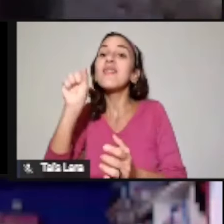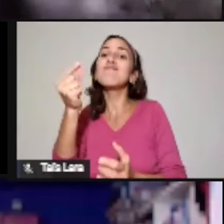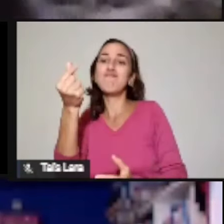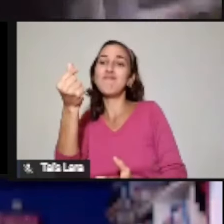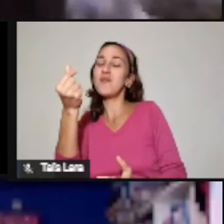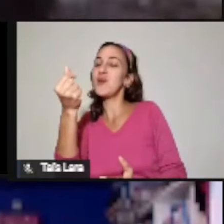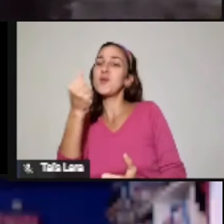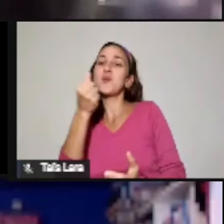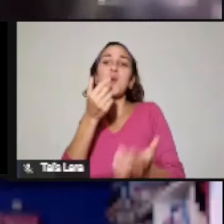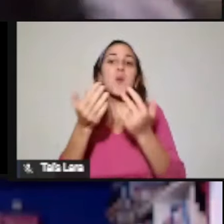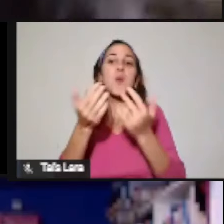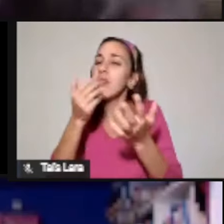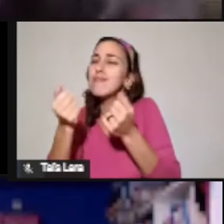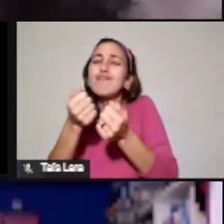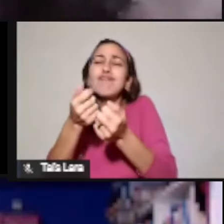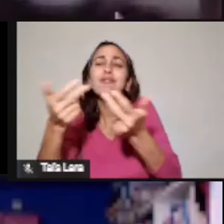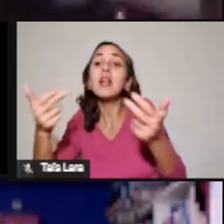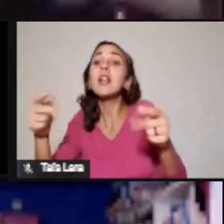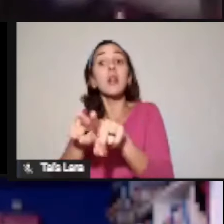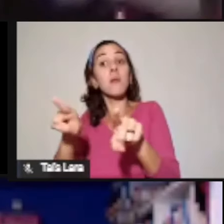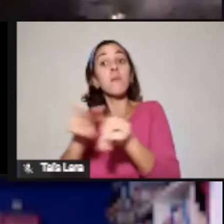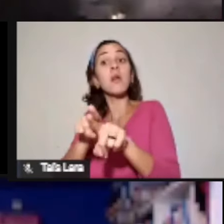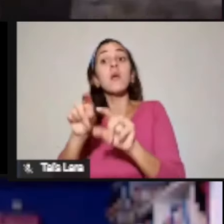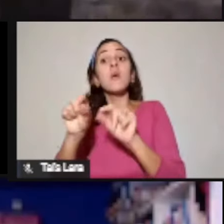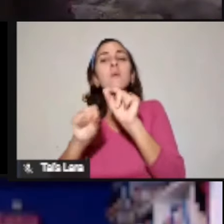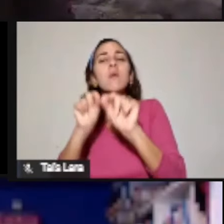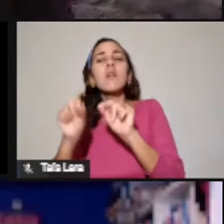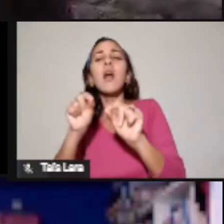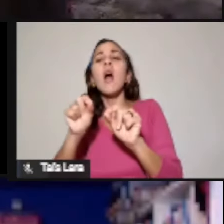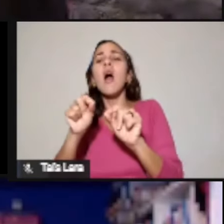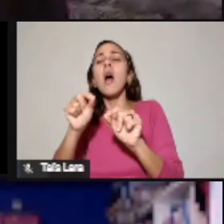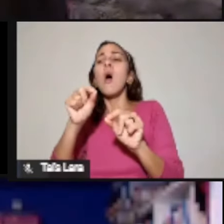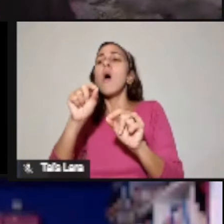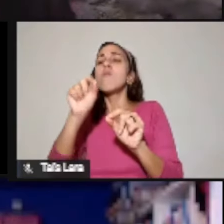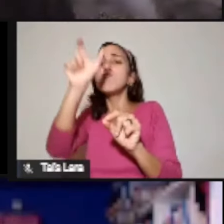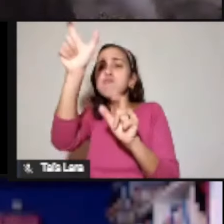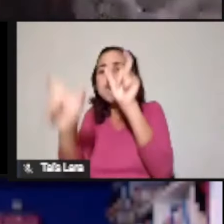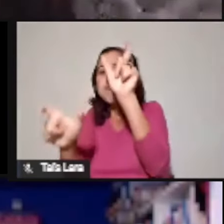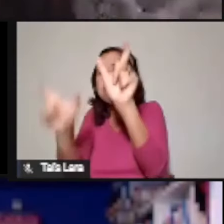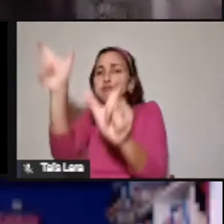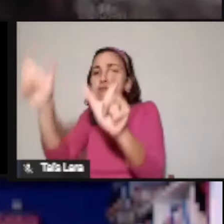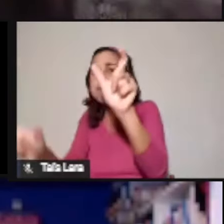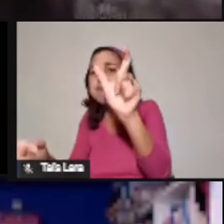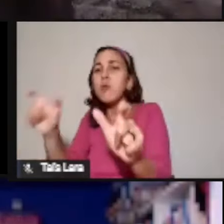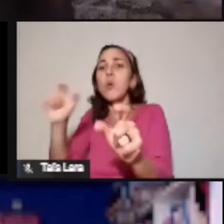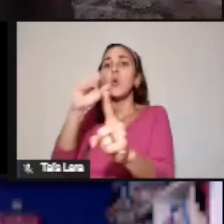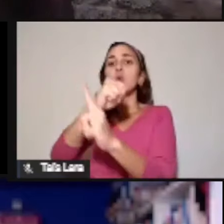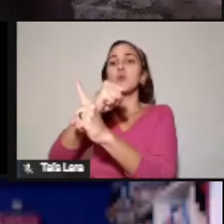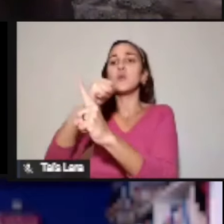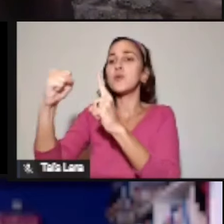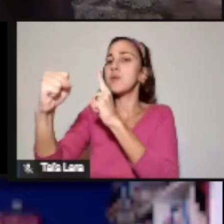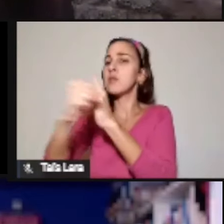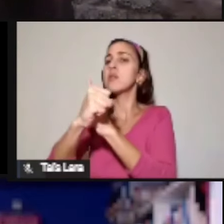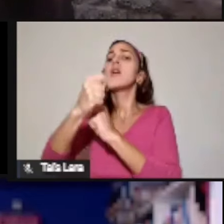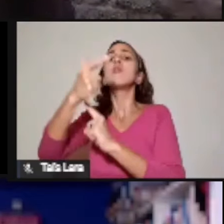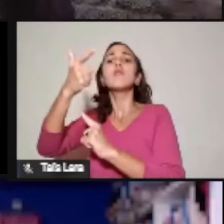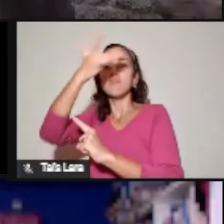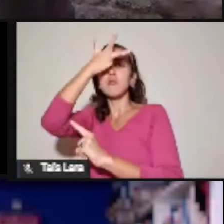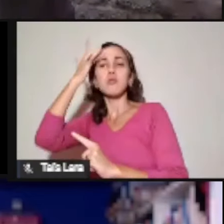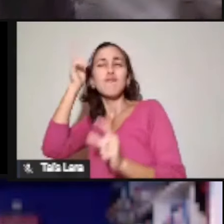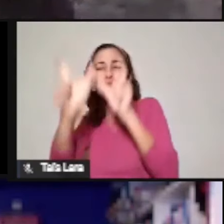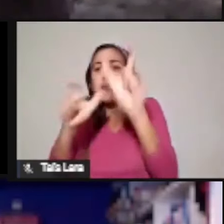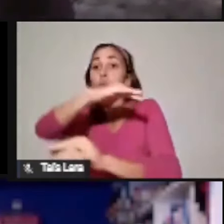mundo, incluindo todo mundo. É essa capacidade da gente viver em sociedade para que todos e todas tenham oportunidades, né? E